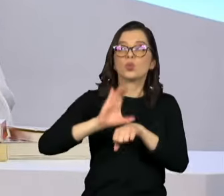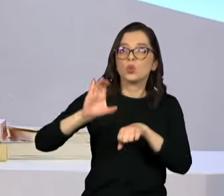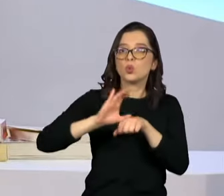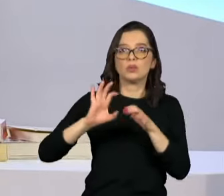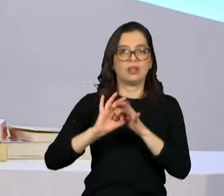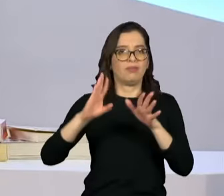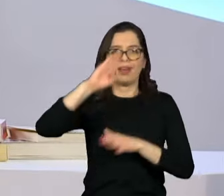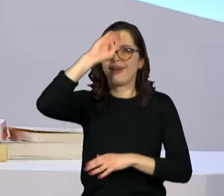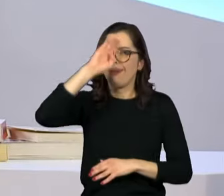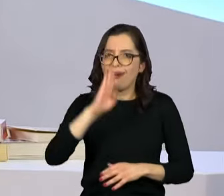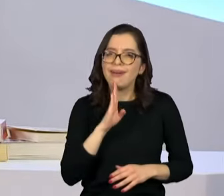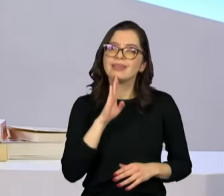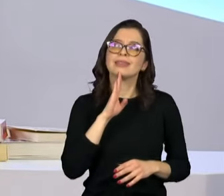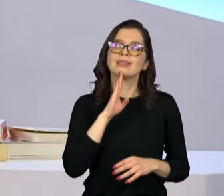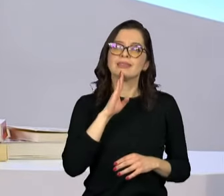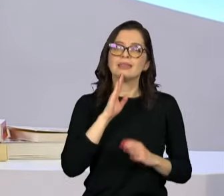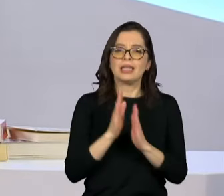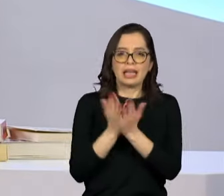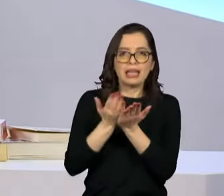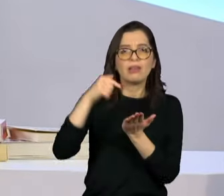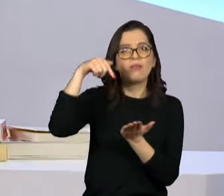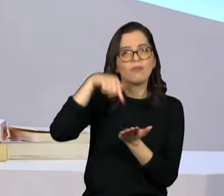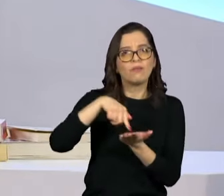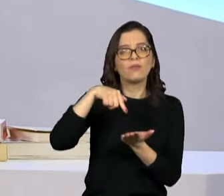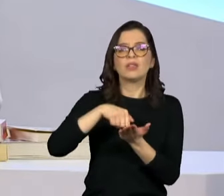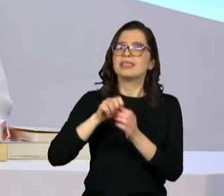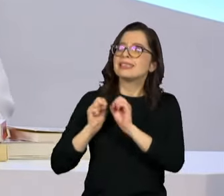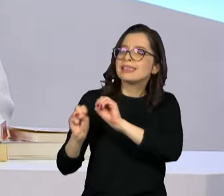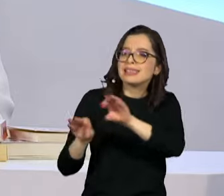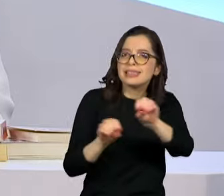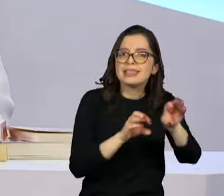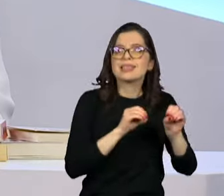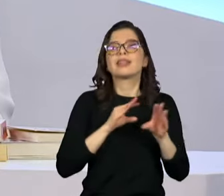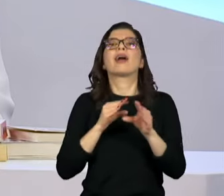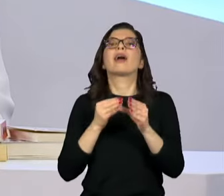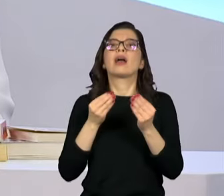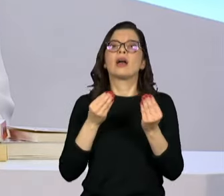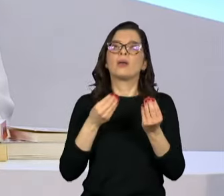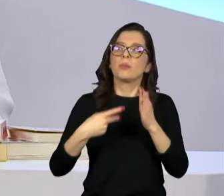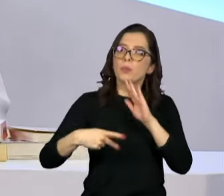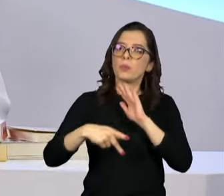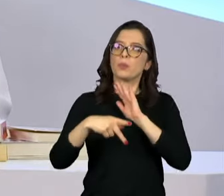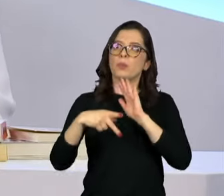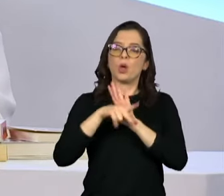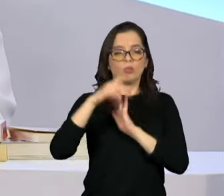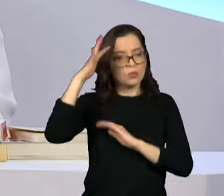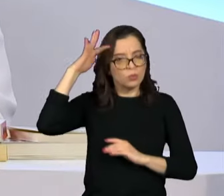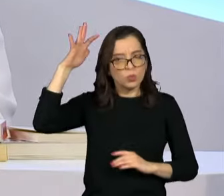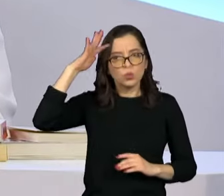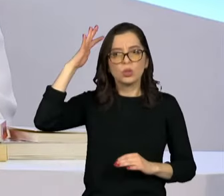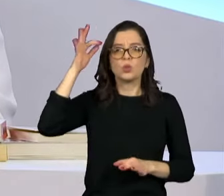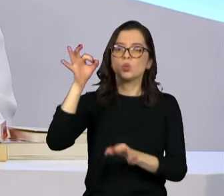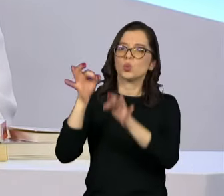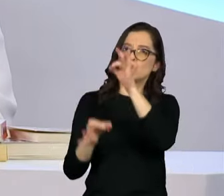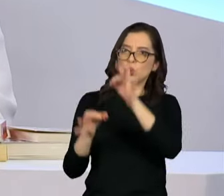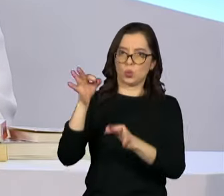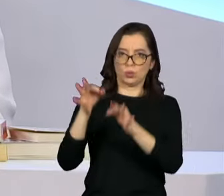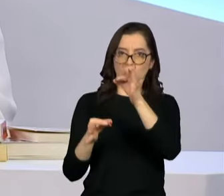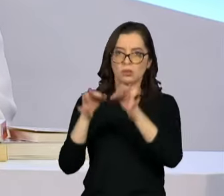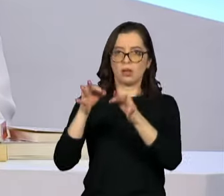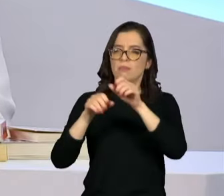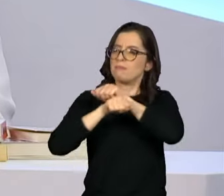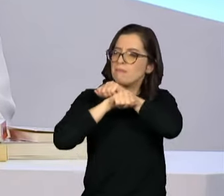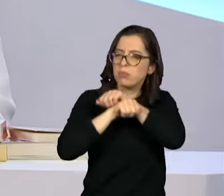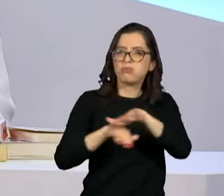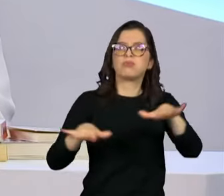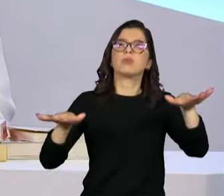livros, facilita o acesso aos termos da filosofia com Justiça, que é uma obra maravilhosa. A gente não vê isso em toda a academia. A